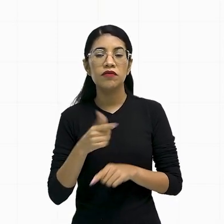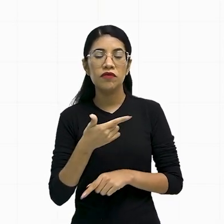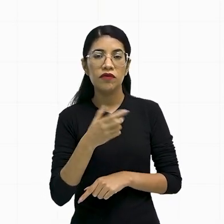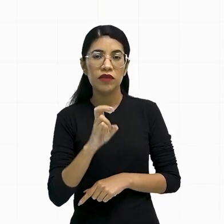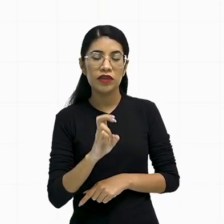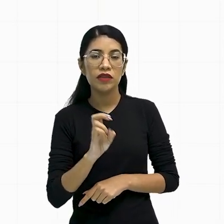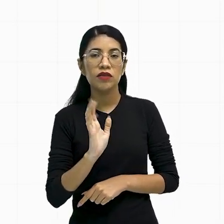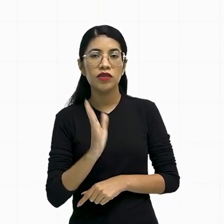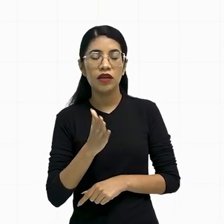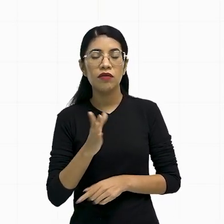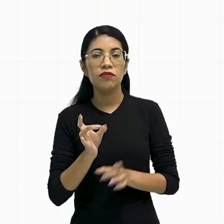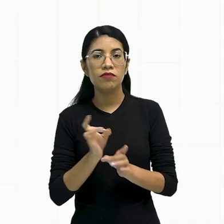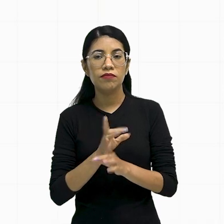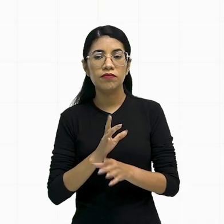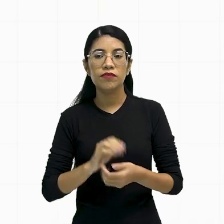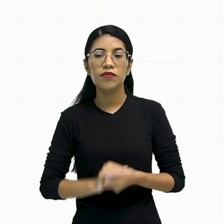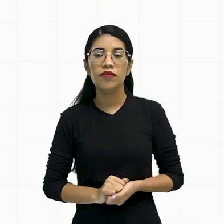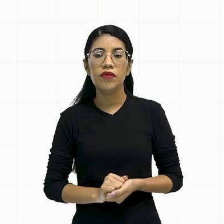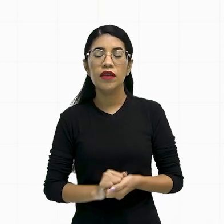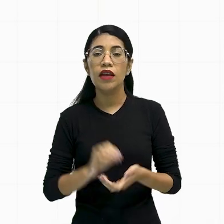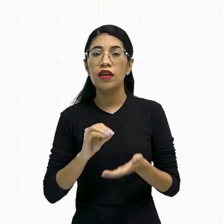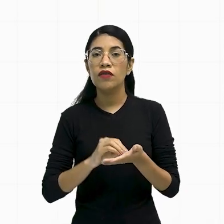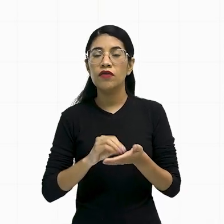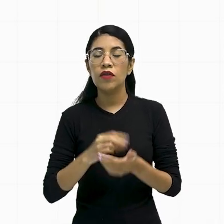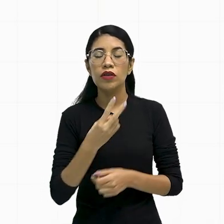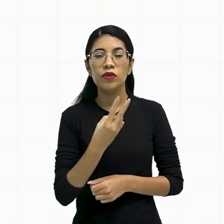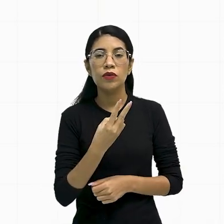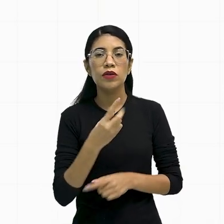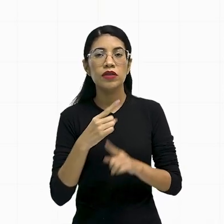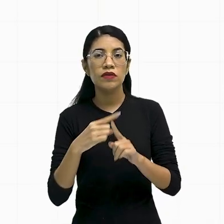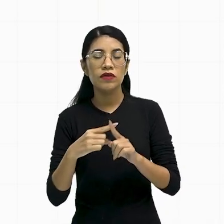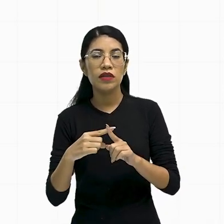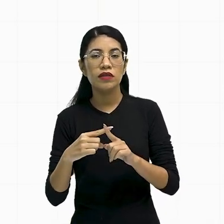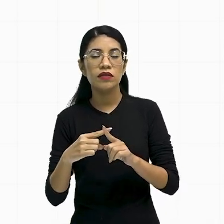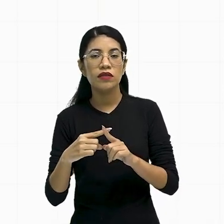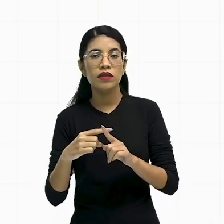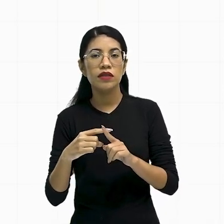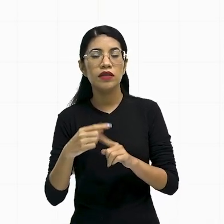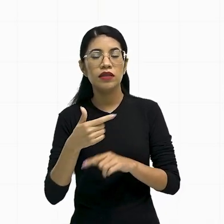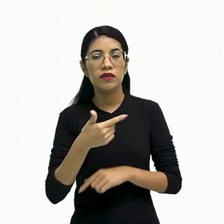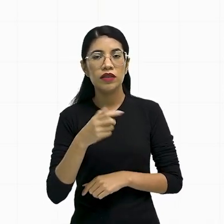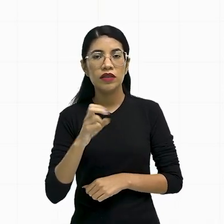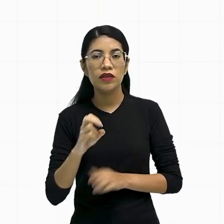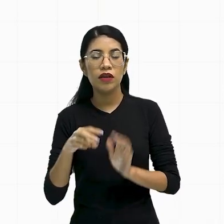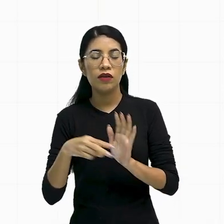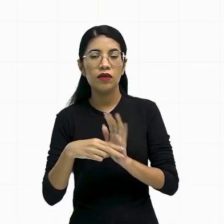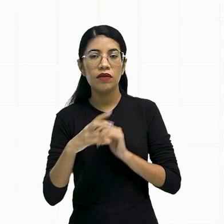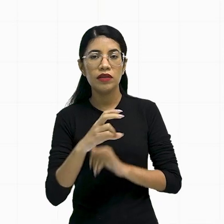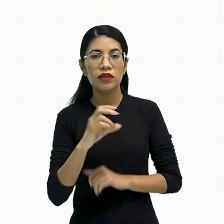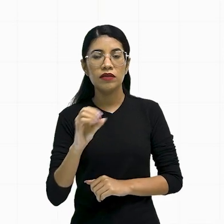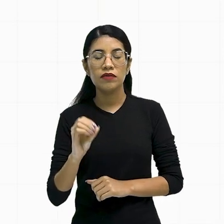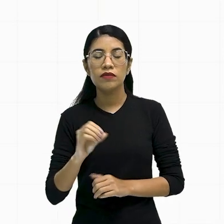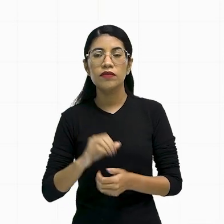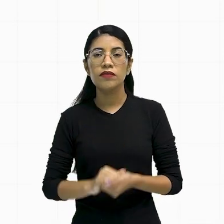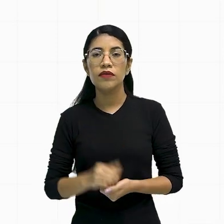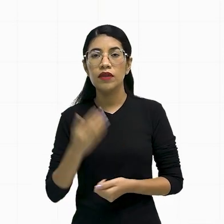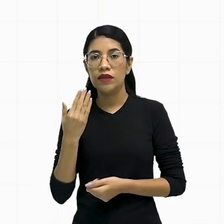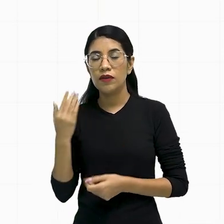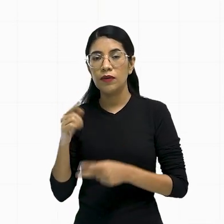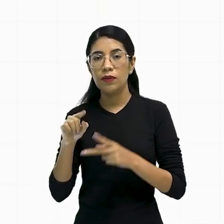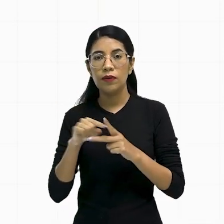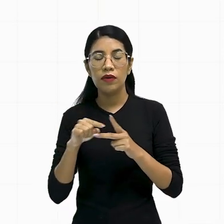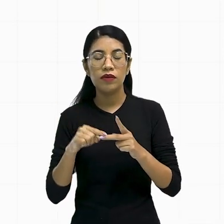Então, significa que eu tenho que multiplicar 3 vezes 25. Resultado, 75. Então, esse ângulo